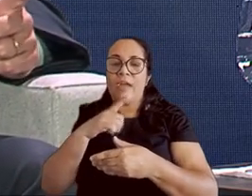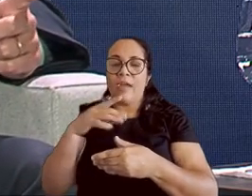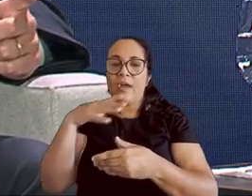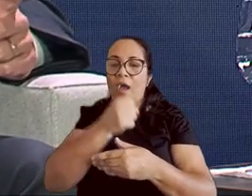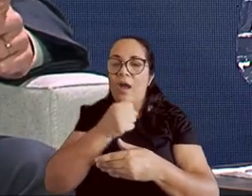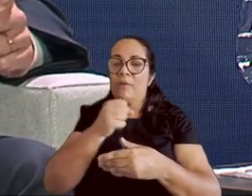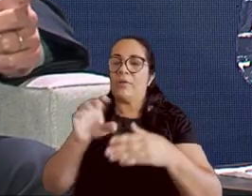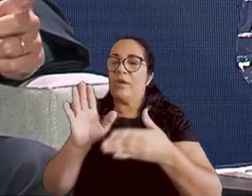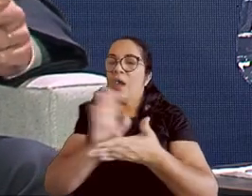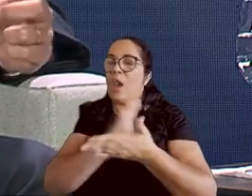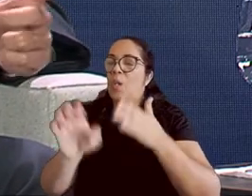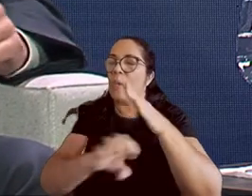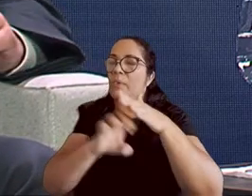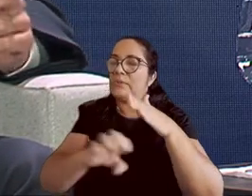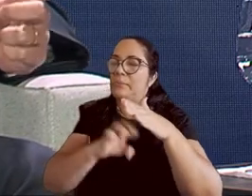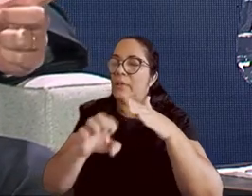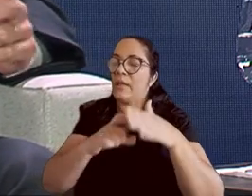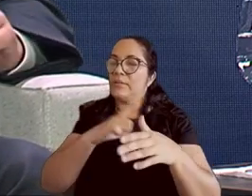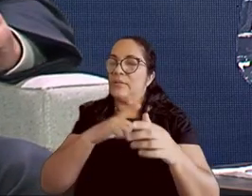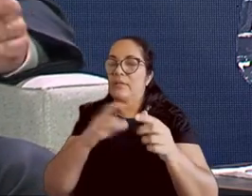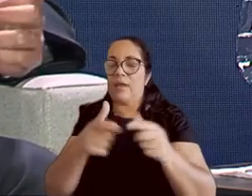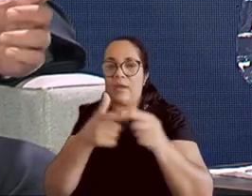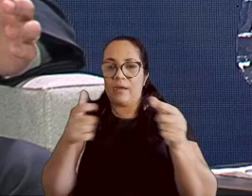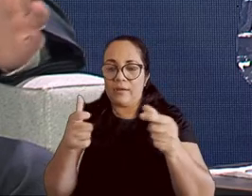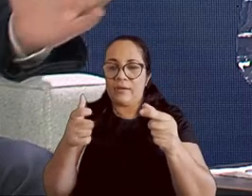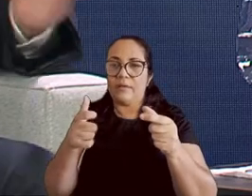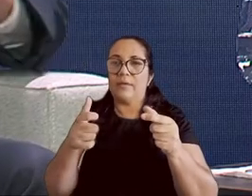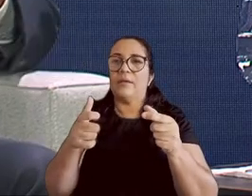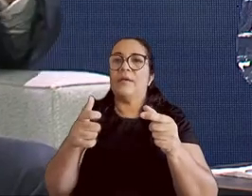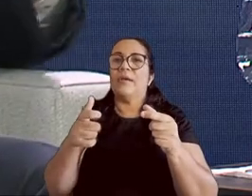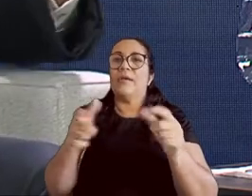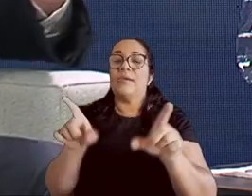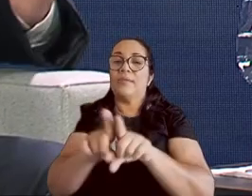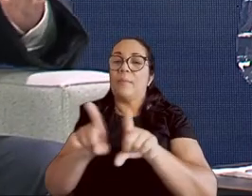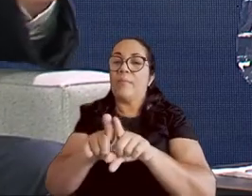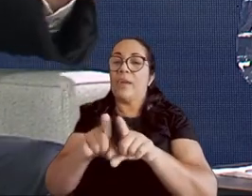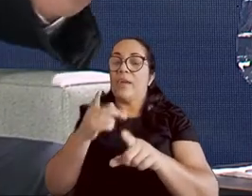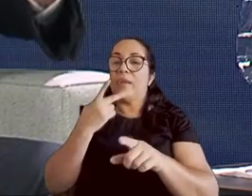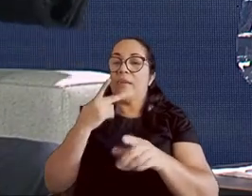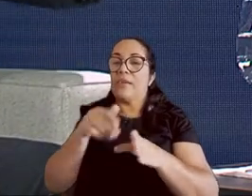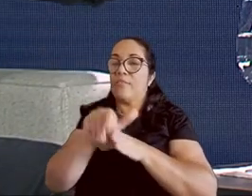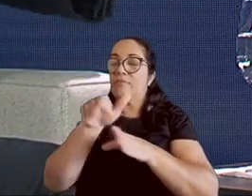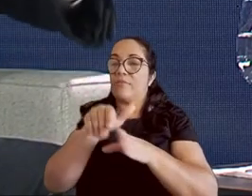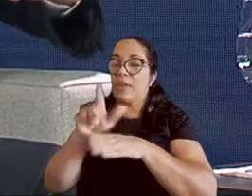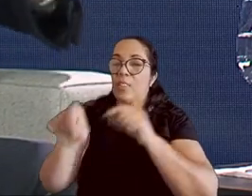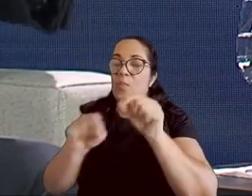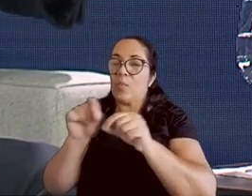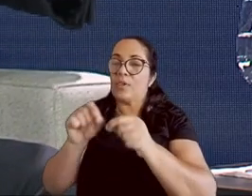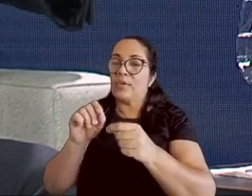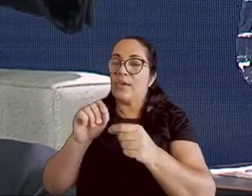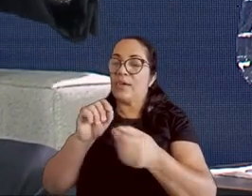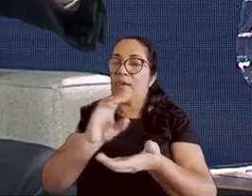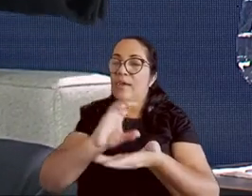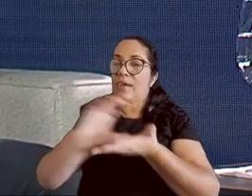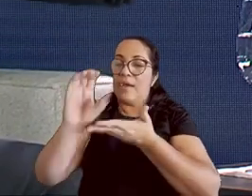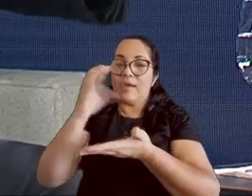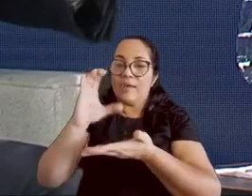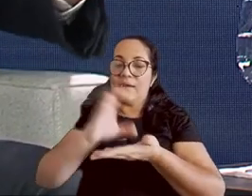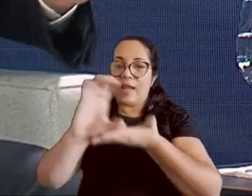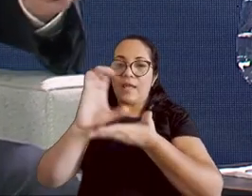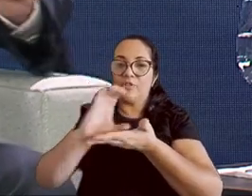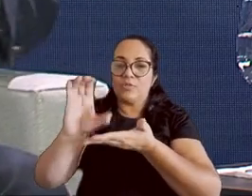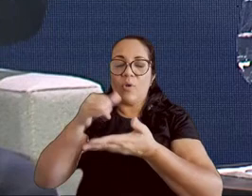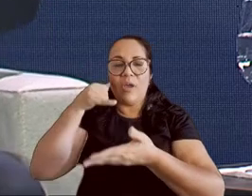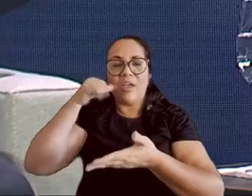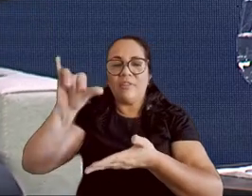covalente e assim até algo contando sem falar pelos investidores é a gente tem que separados né ter uma GD porque a empresa tinha um cobre de duas